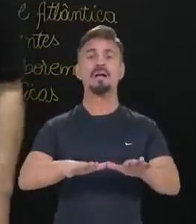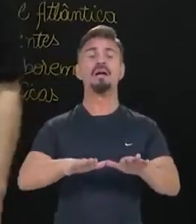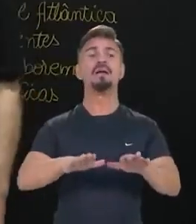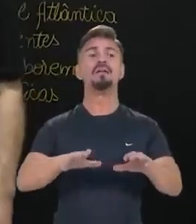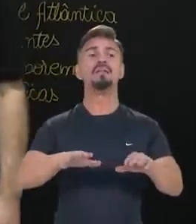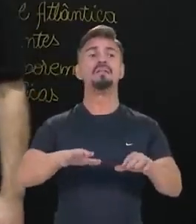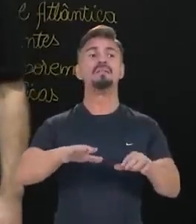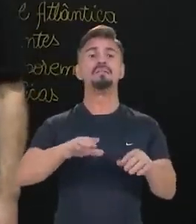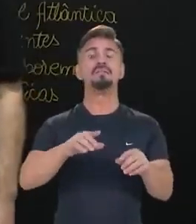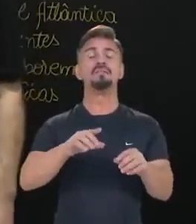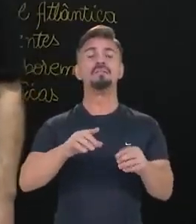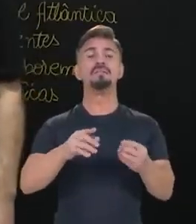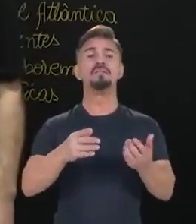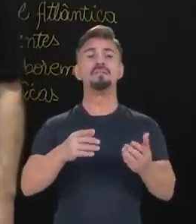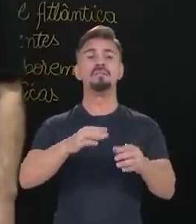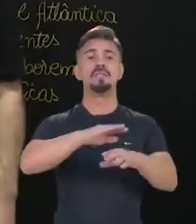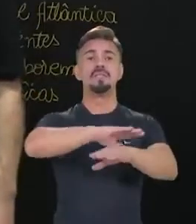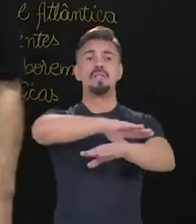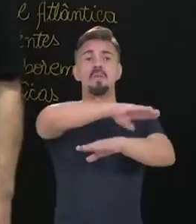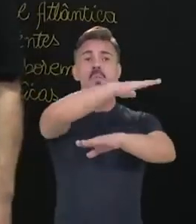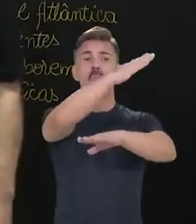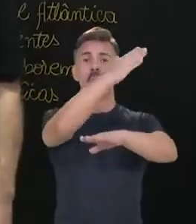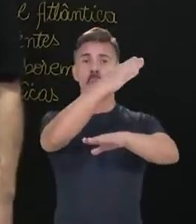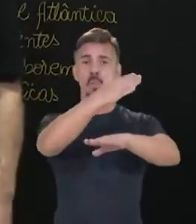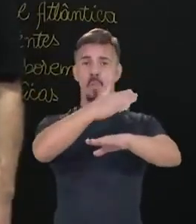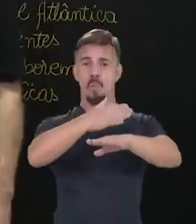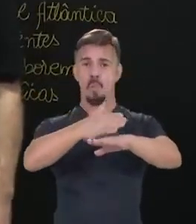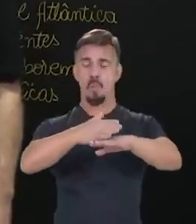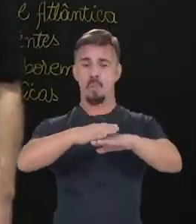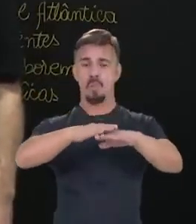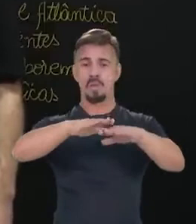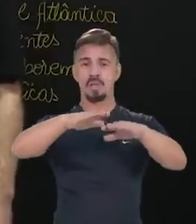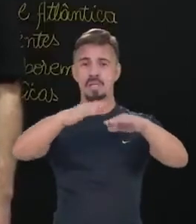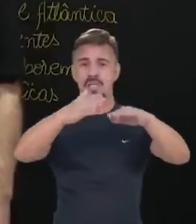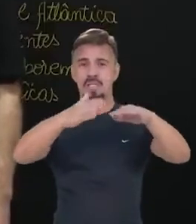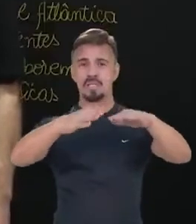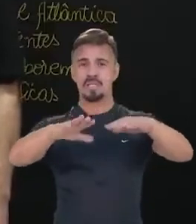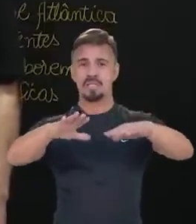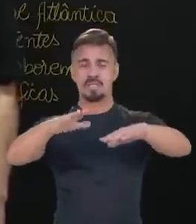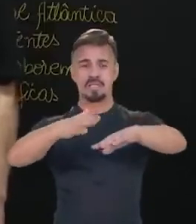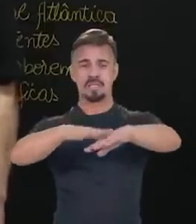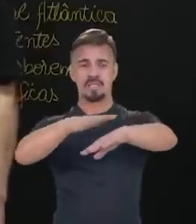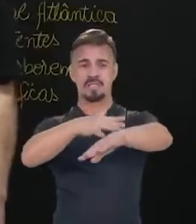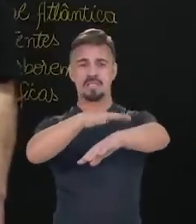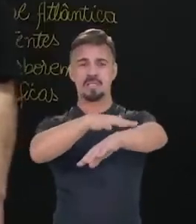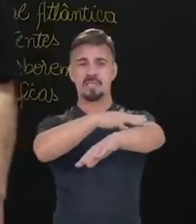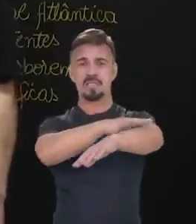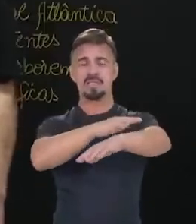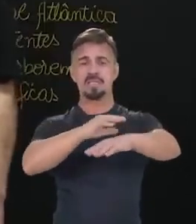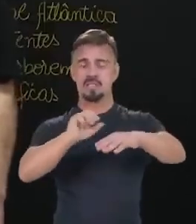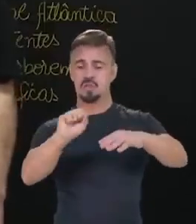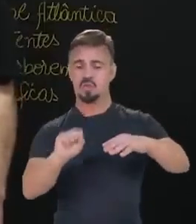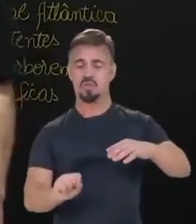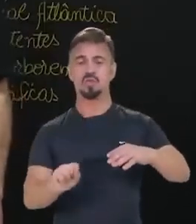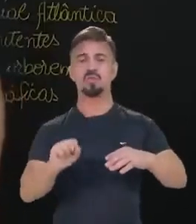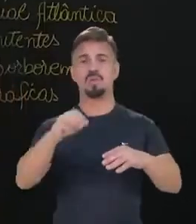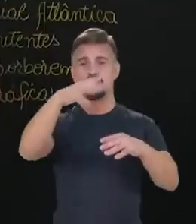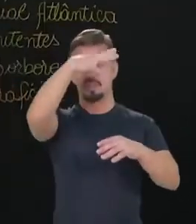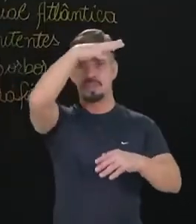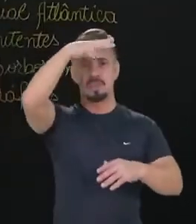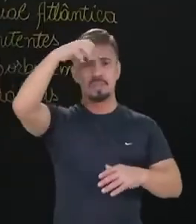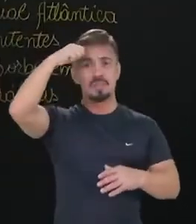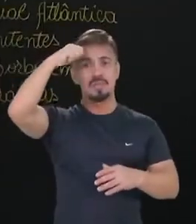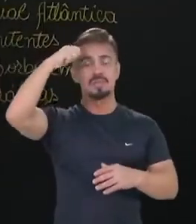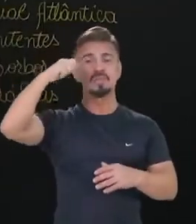uma formação de montanhas aqui, que são as depressões marginais da parte sul da Amazônia,